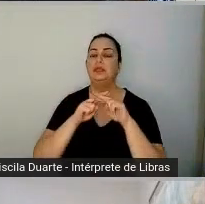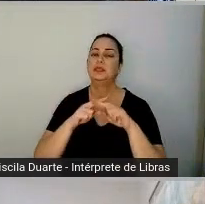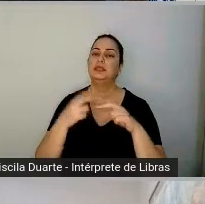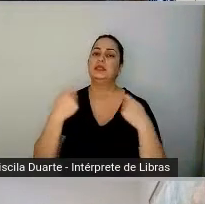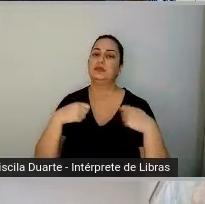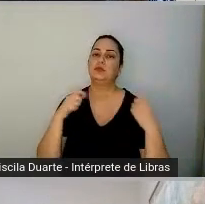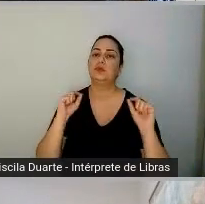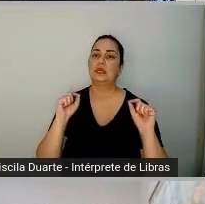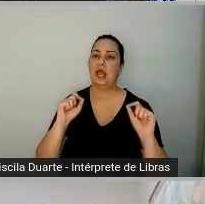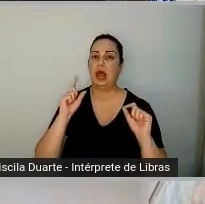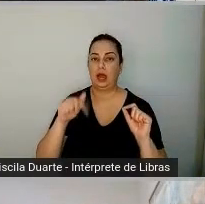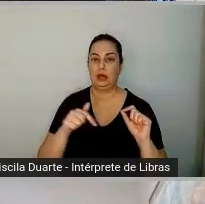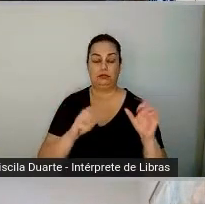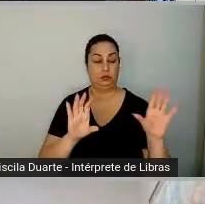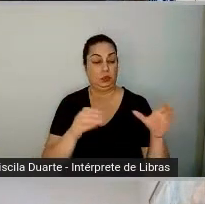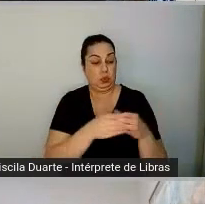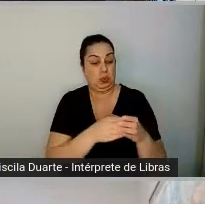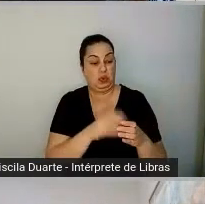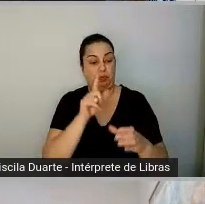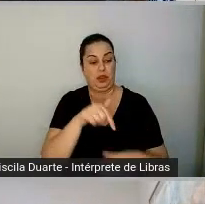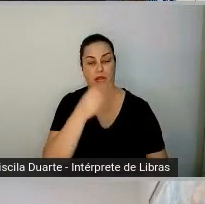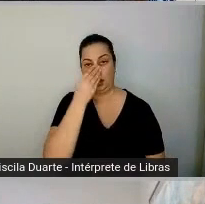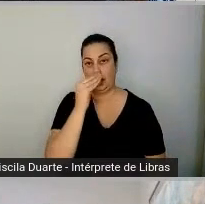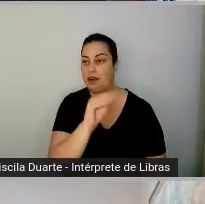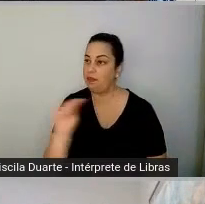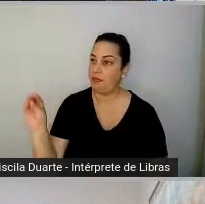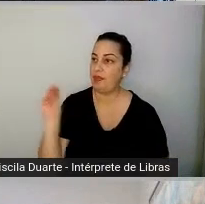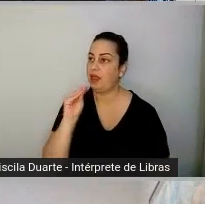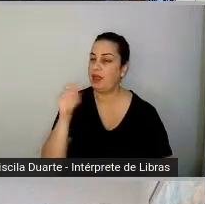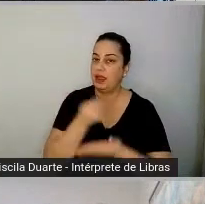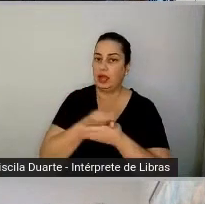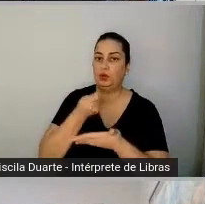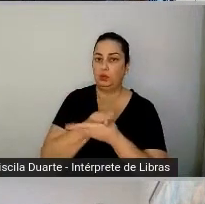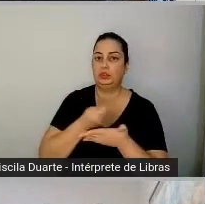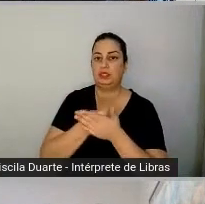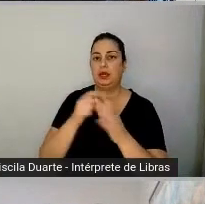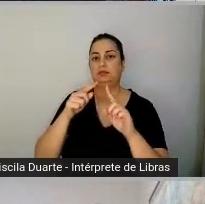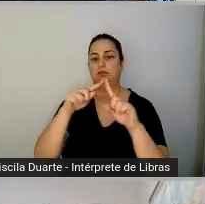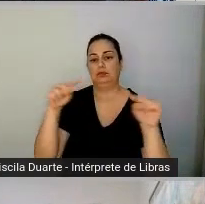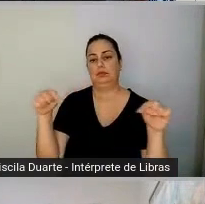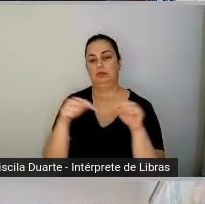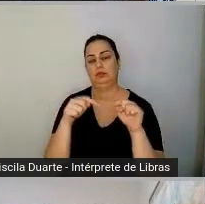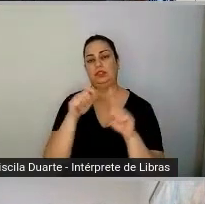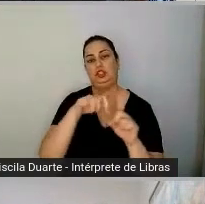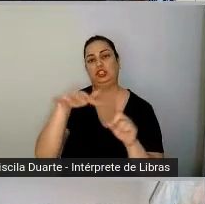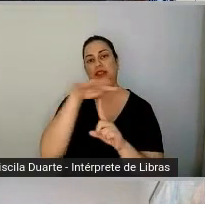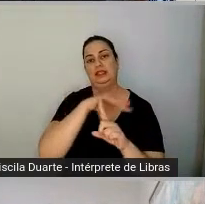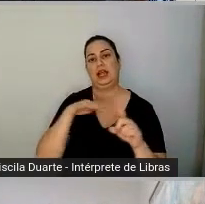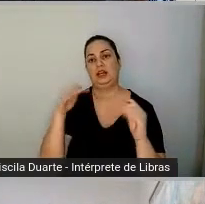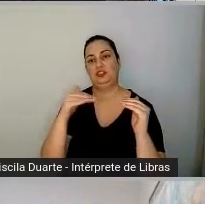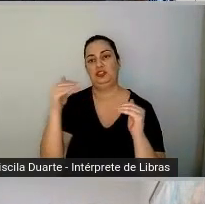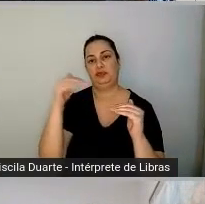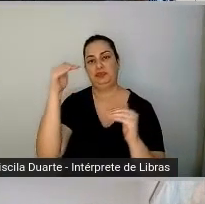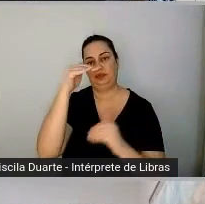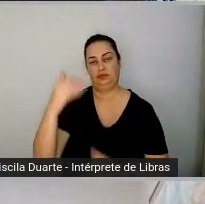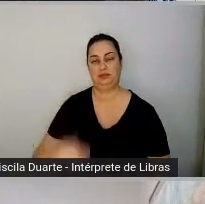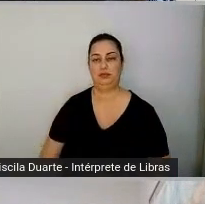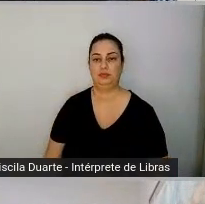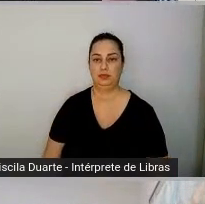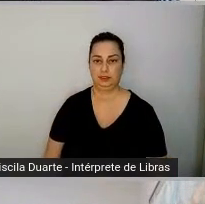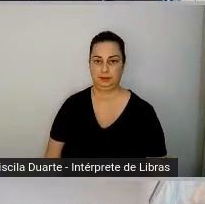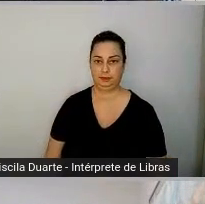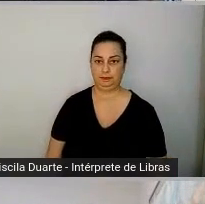país, né? E no mundo como um todo, né? Agora eu vou tentar trocar a tela aqui. Maria